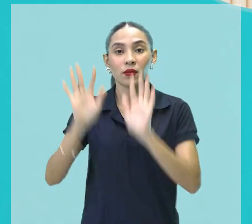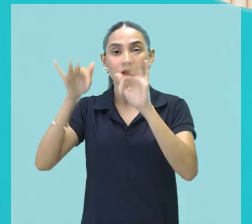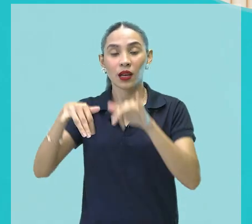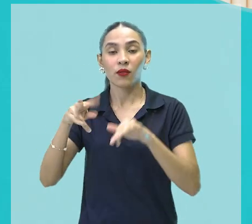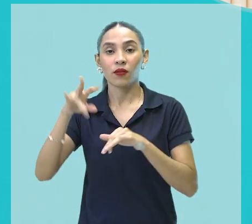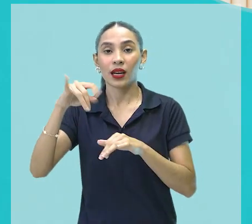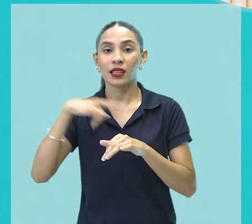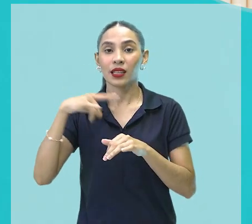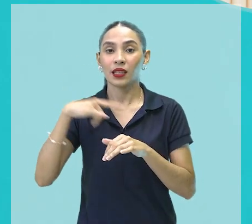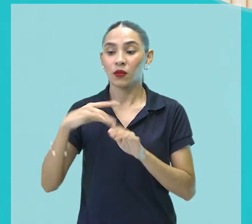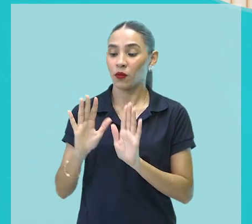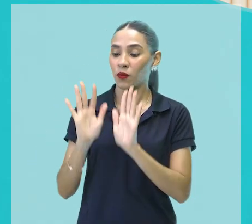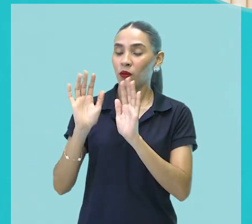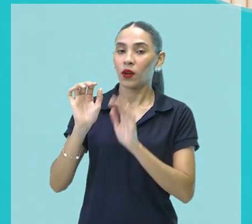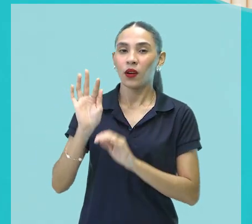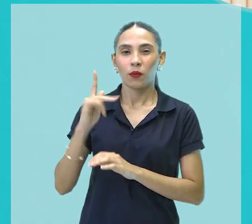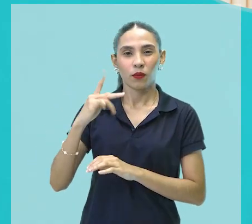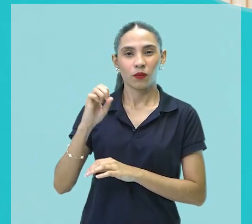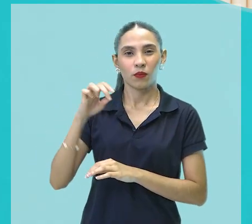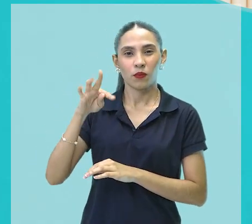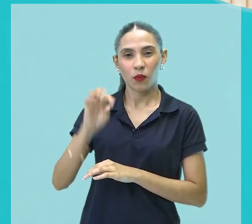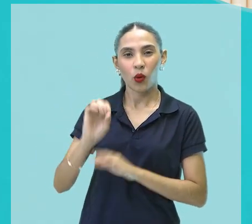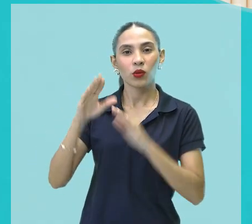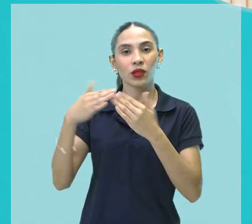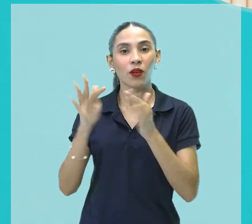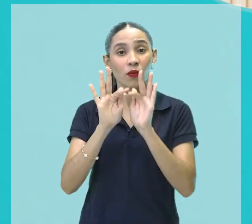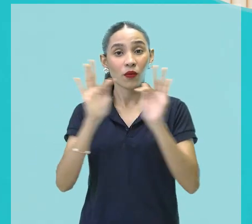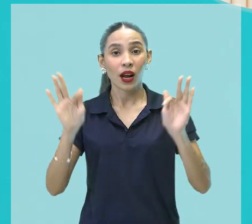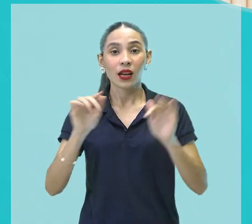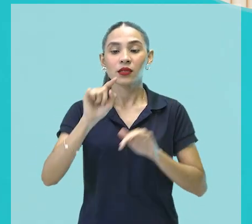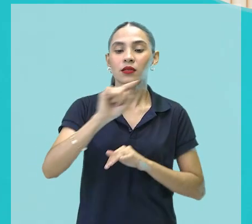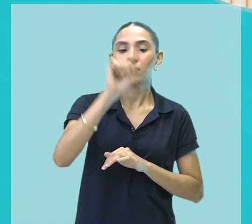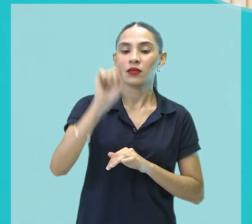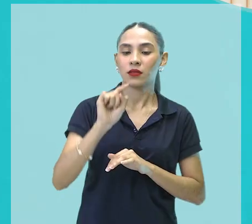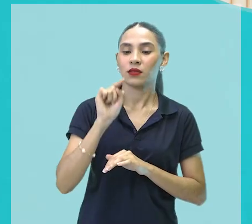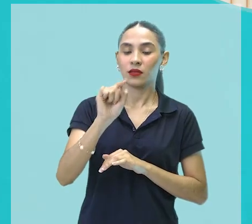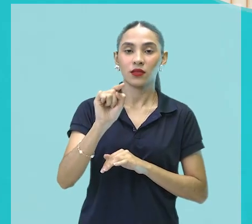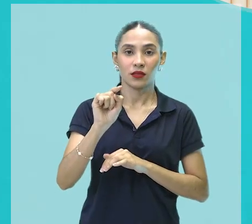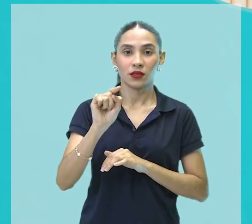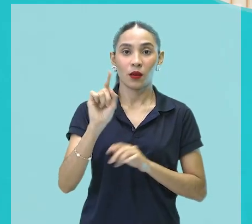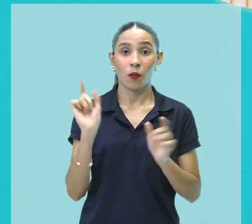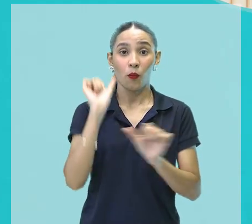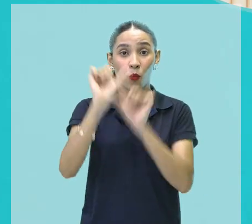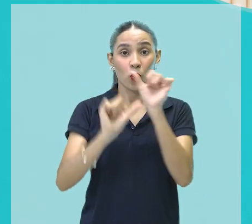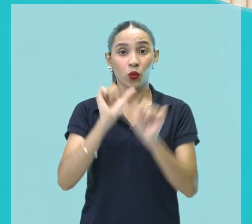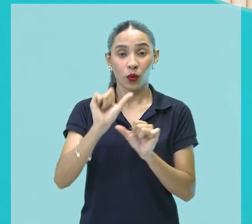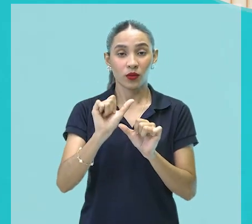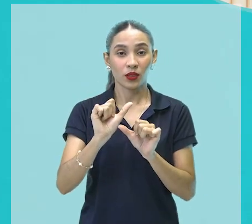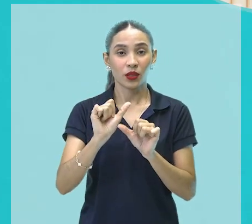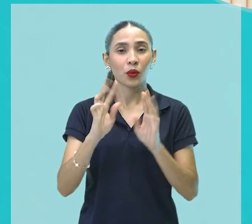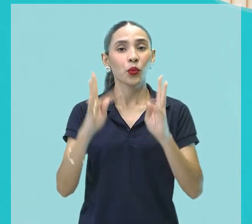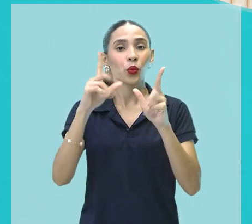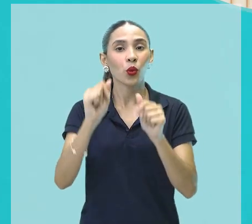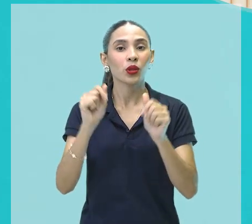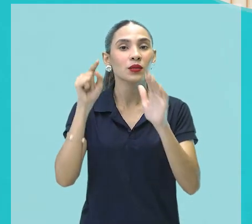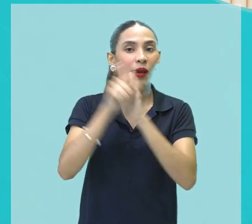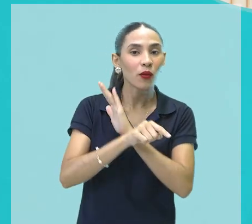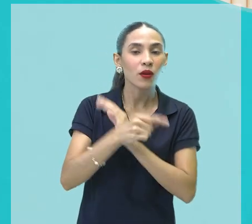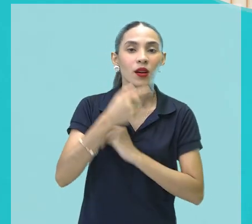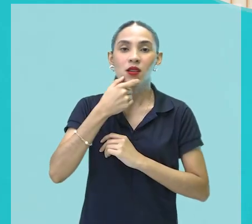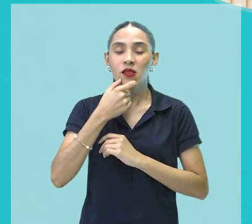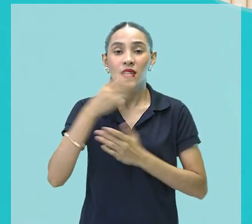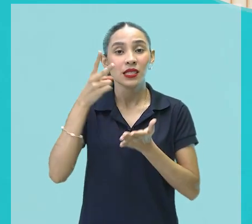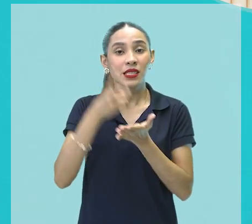o ponto final, ok? Frase interrogativa. Agora, essa inversão. Como todas as perguntas em língua inglesa, vai